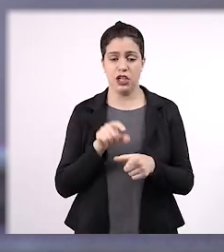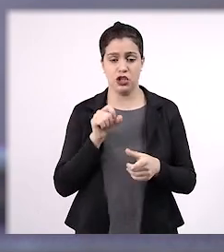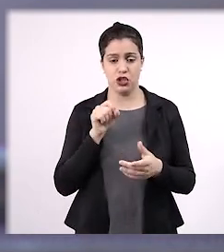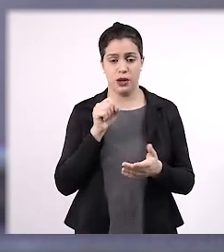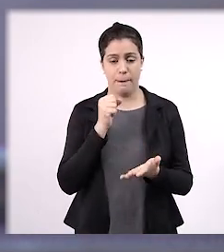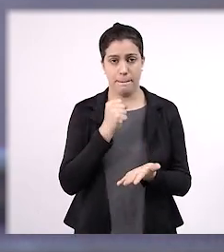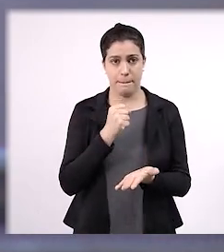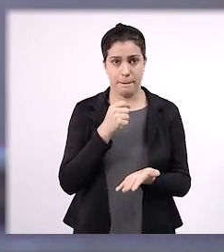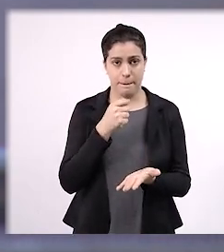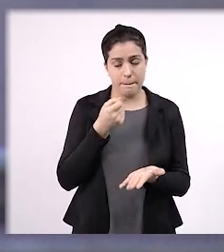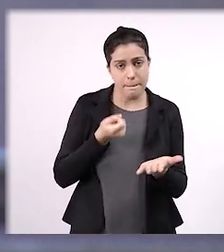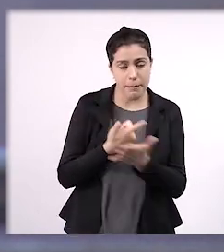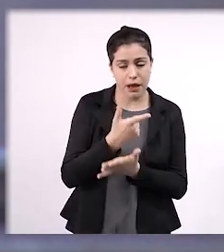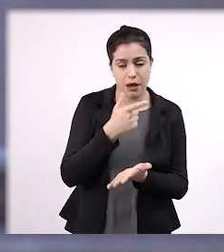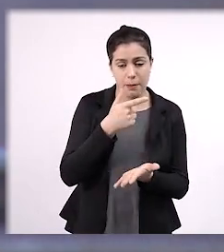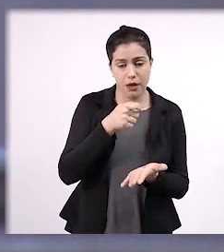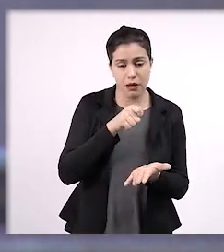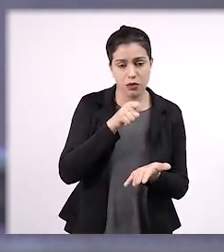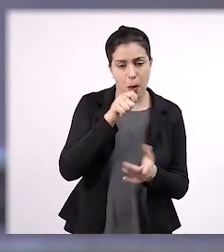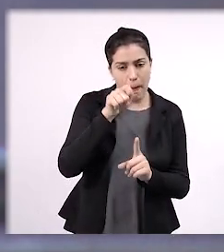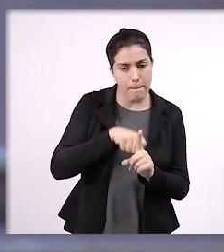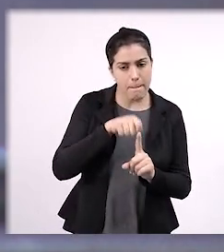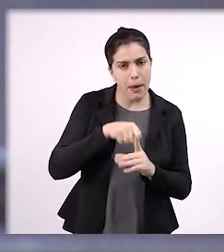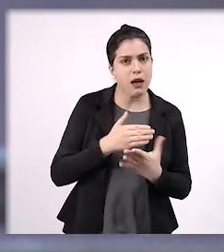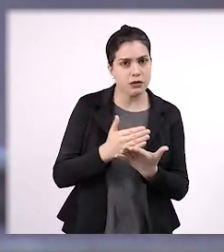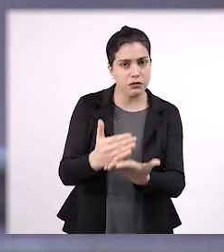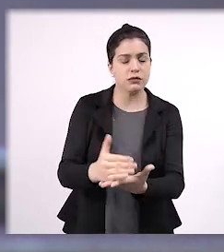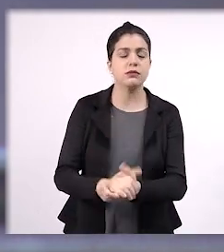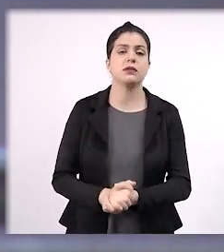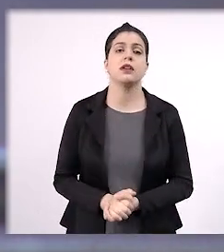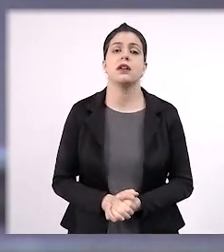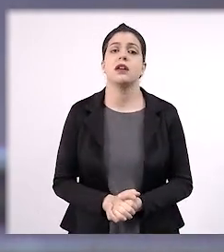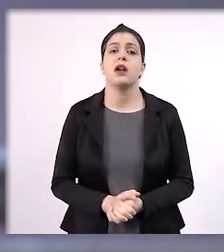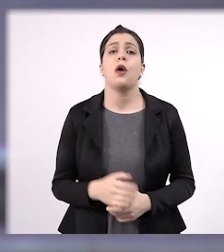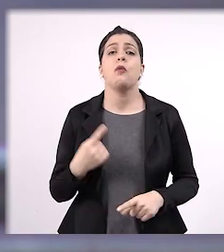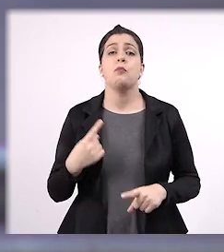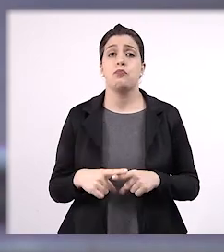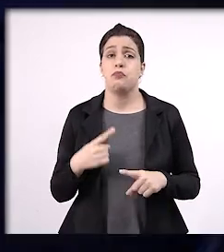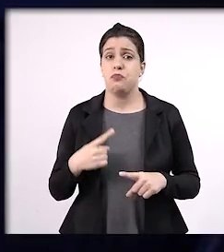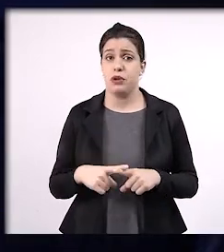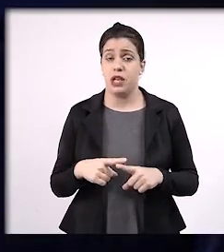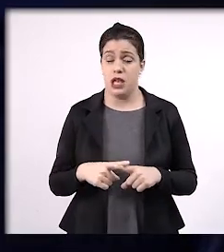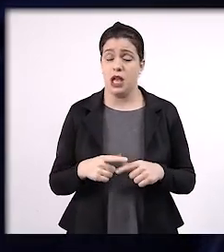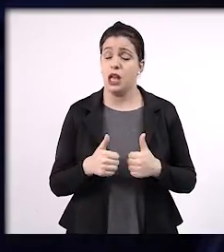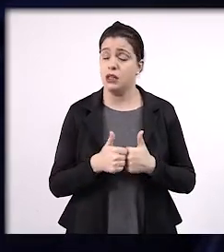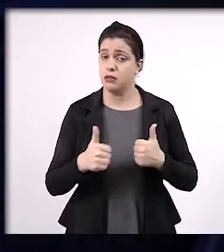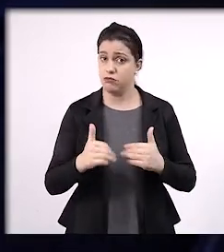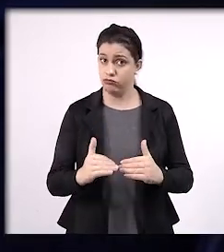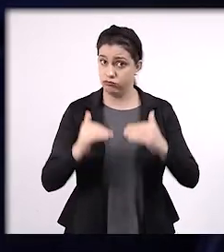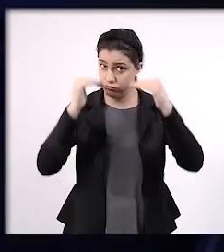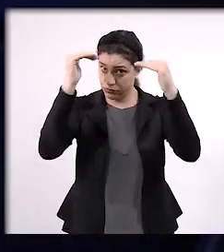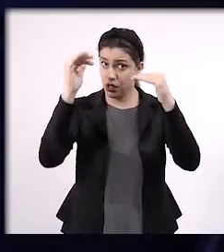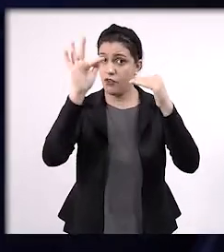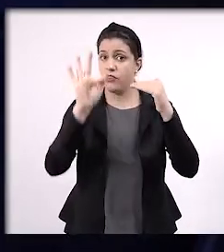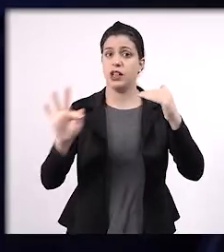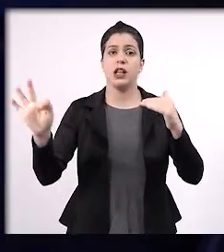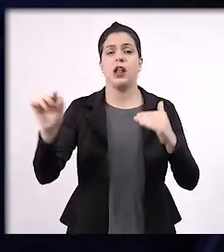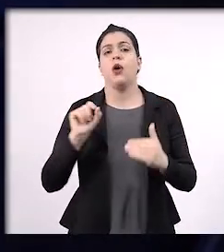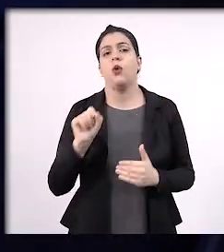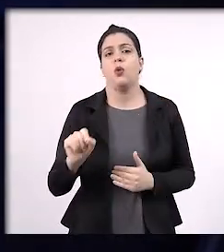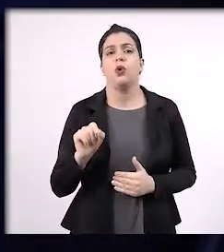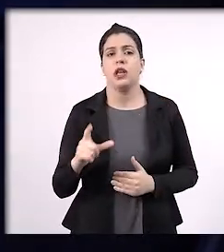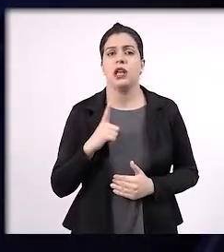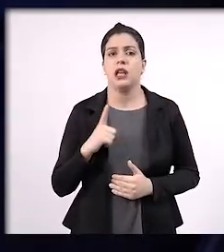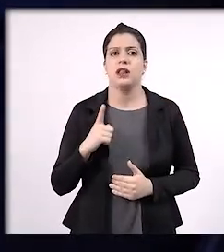de trato sucessivo de pagamento mensal, incide aí o Estatuto do Idoso. Só uma observação em relação a isso, porque no Supremo